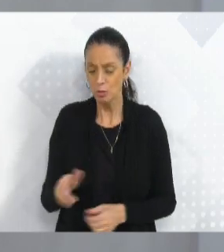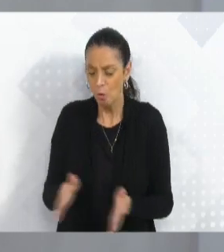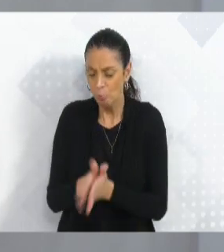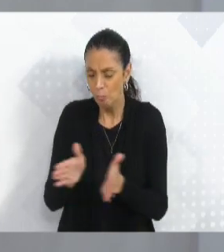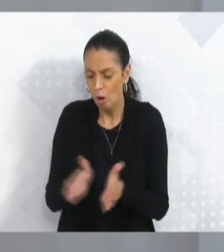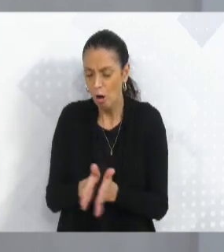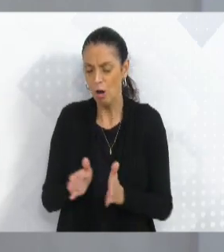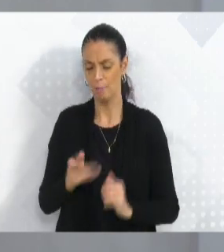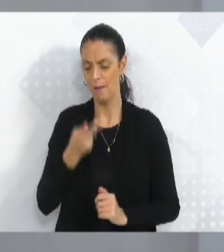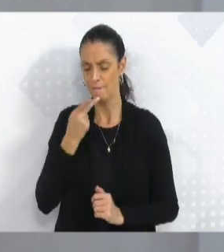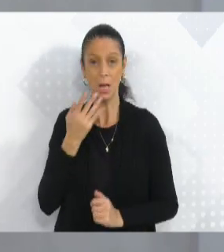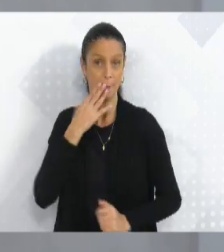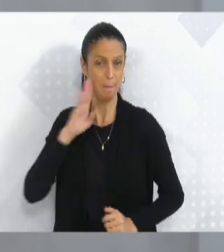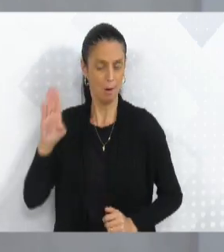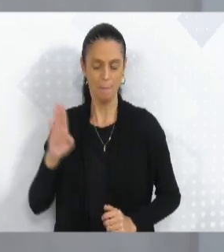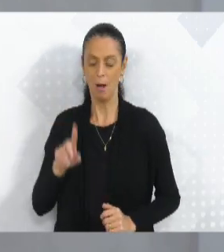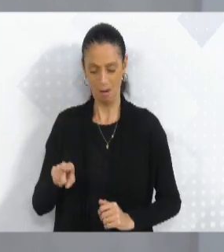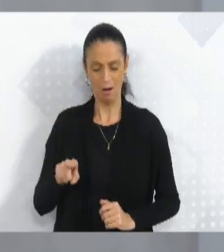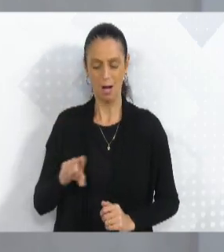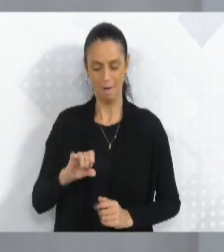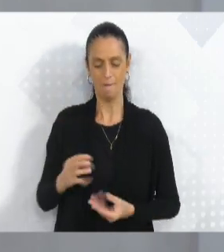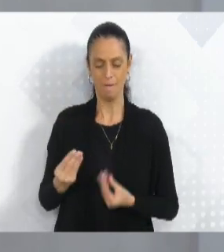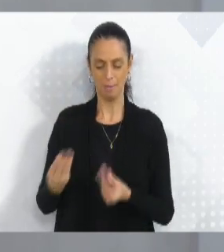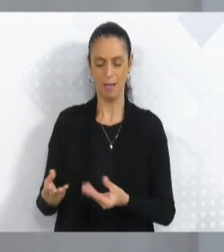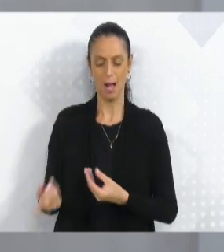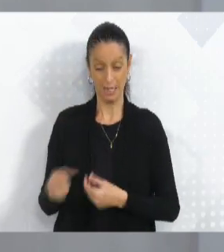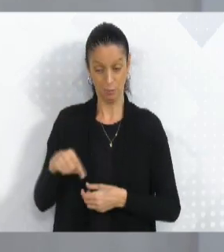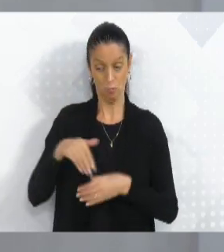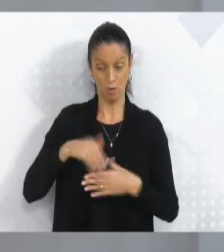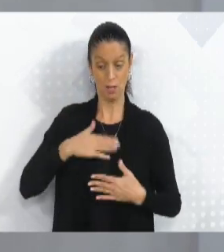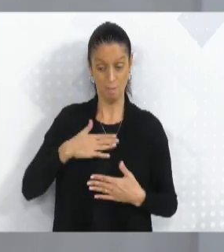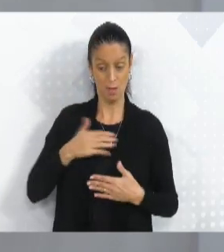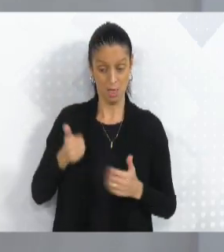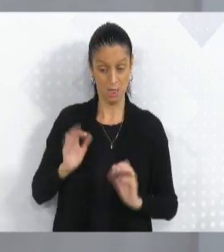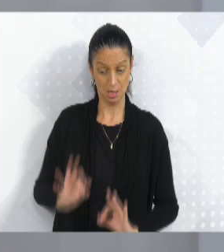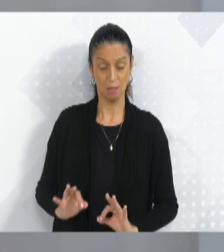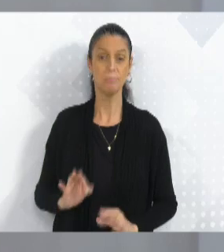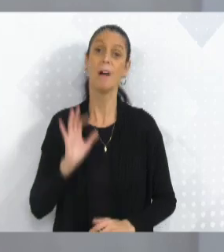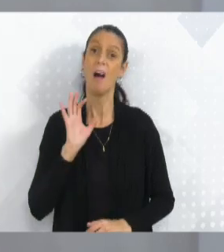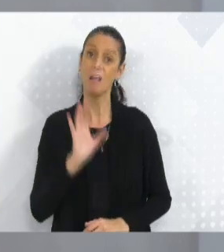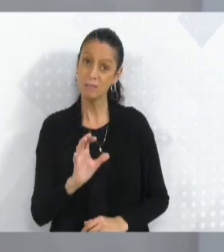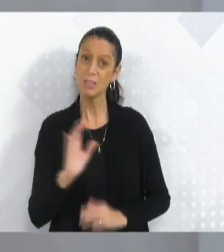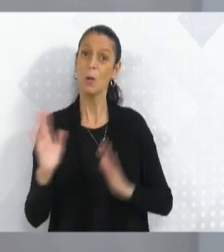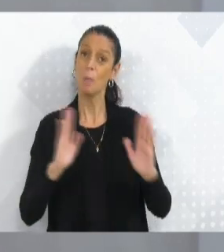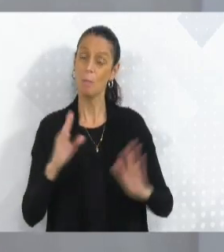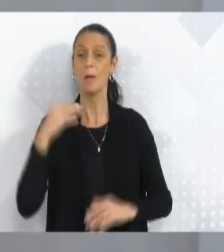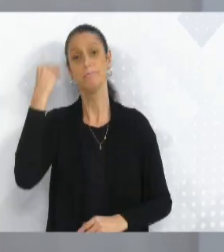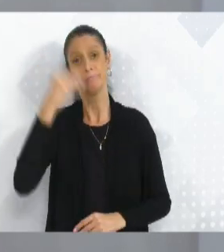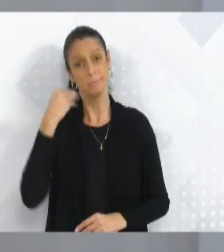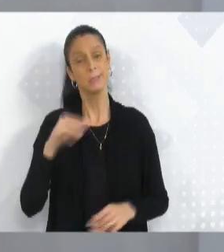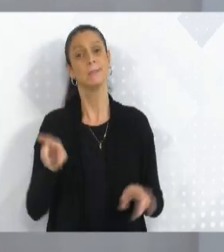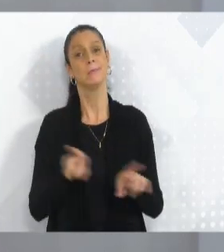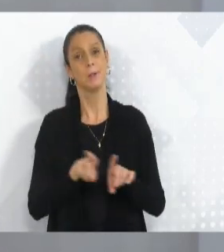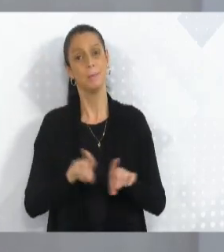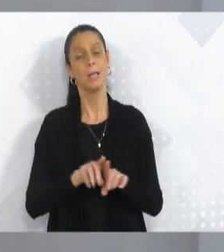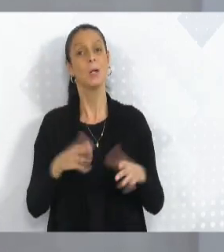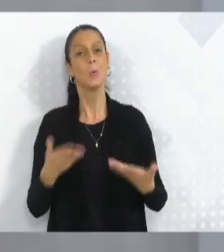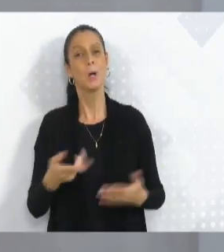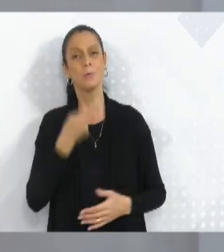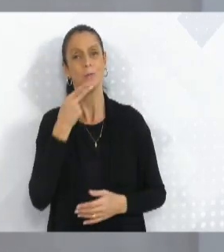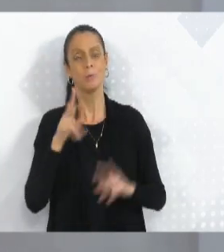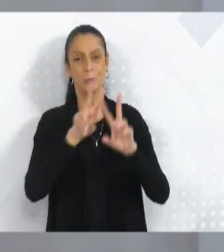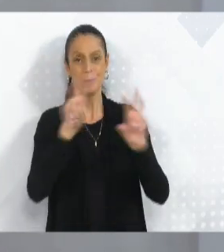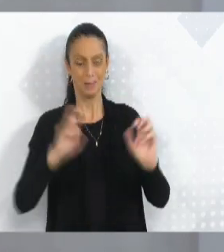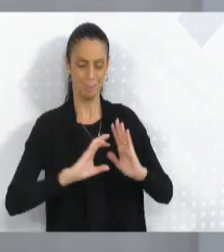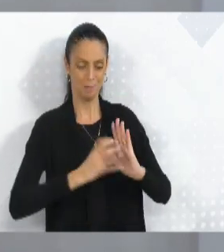fazendo esses campos infelizmente nós estamos vivendo esse momento e quando você falou de